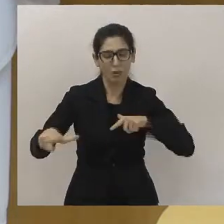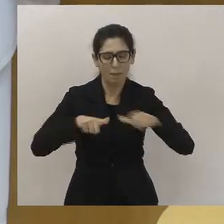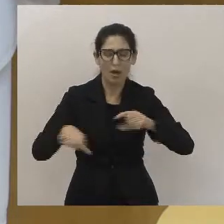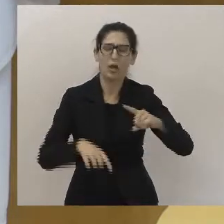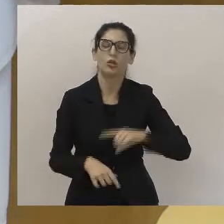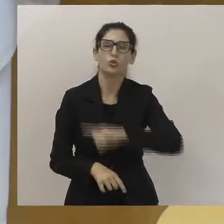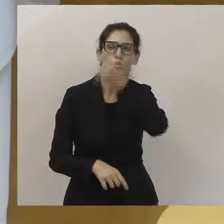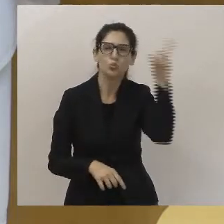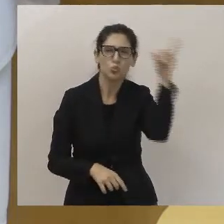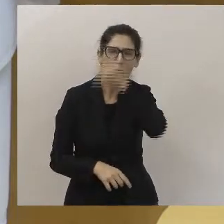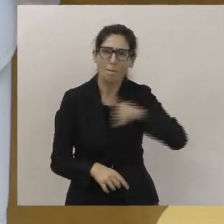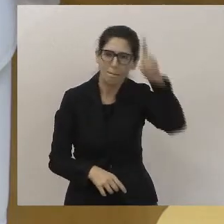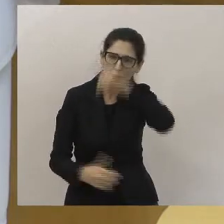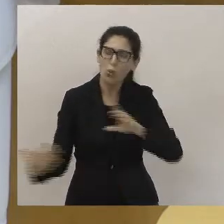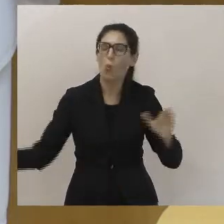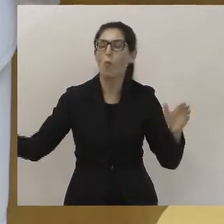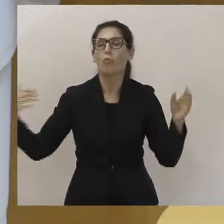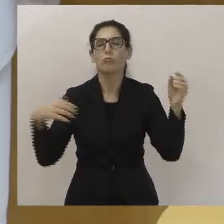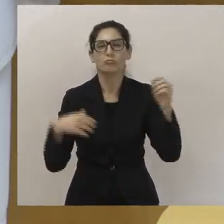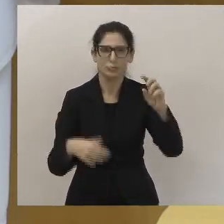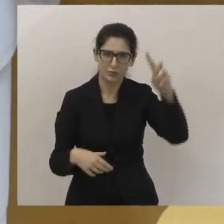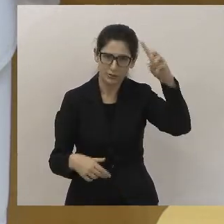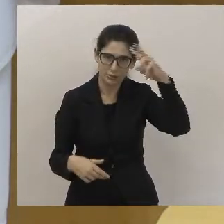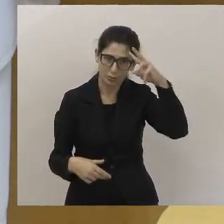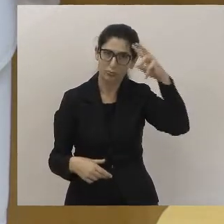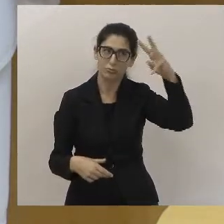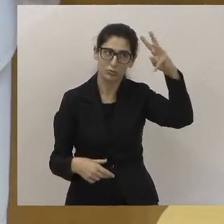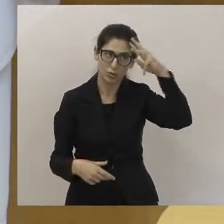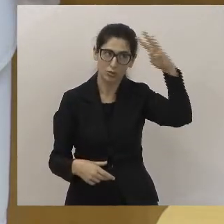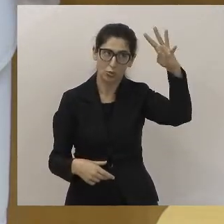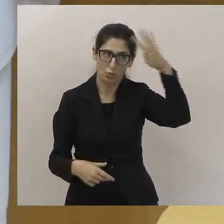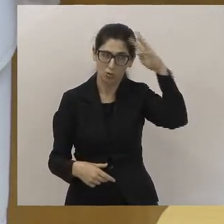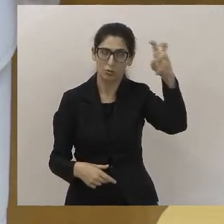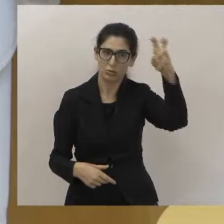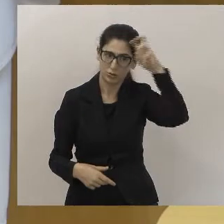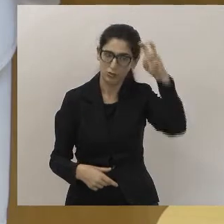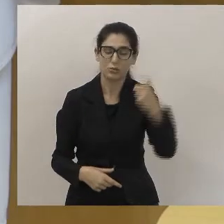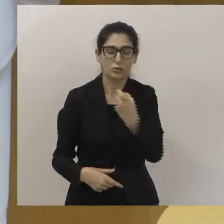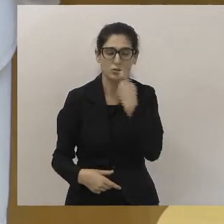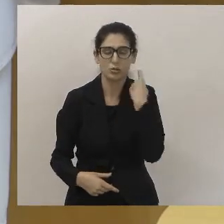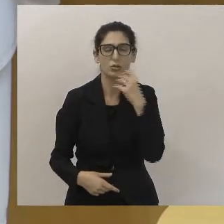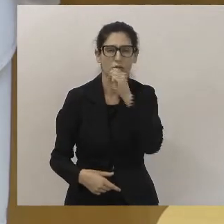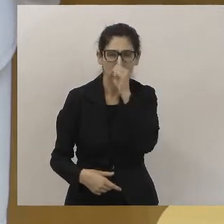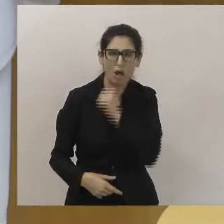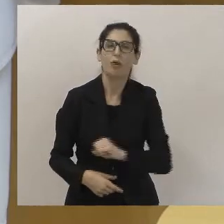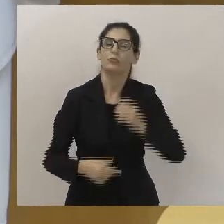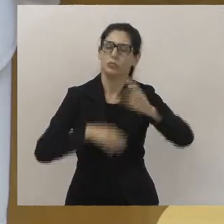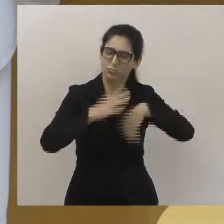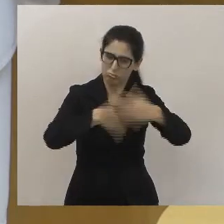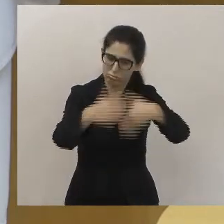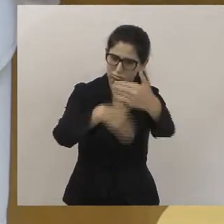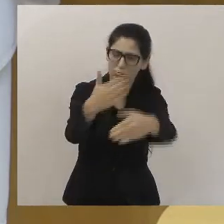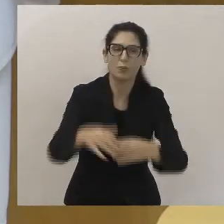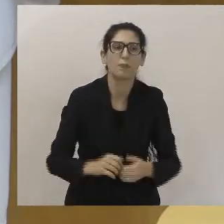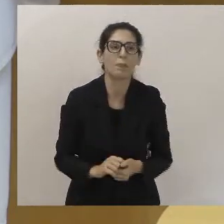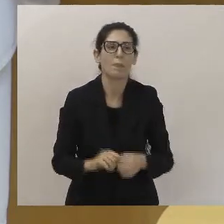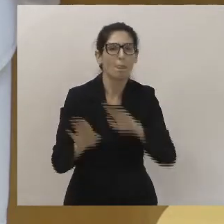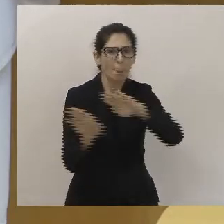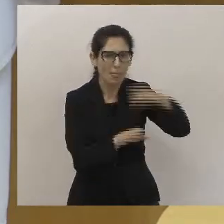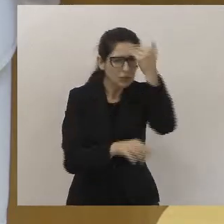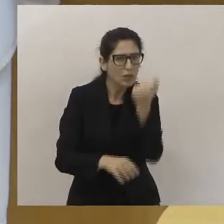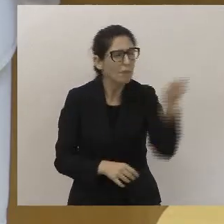tá sempre escutando vocês levando um pouco de melhoria porque o pouco que eu falo muito um bico de luz que foi levada lá no